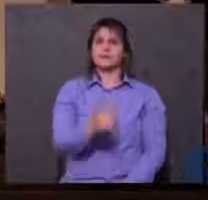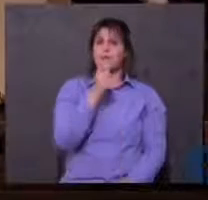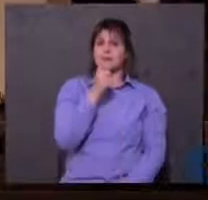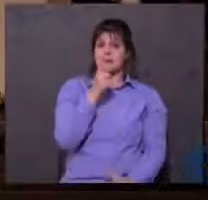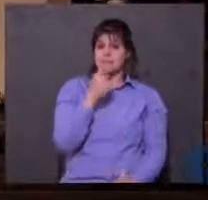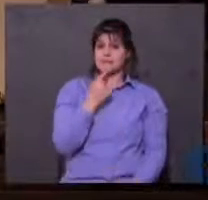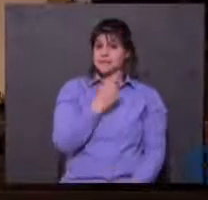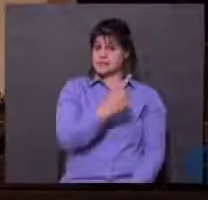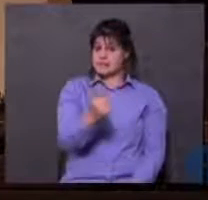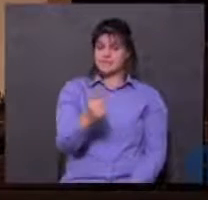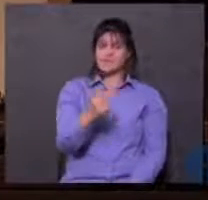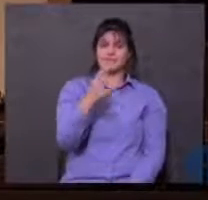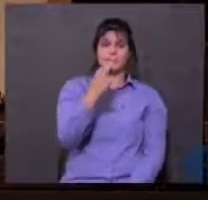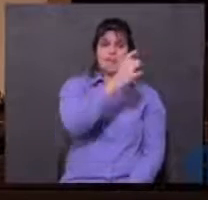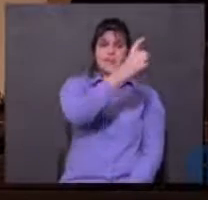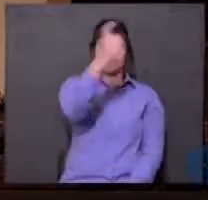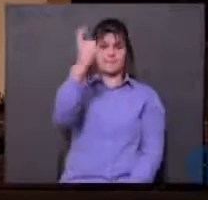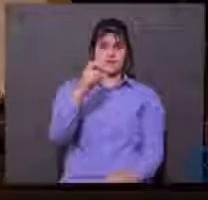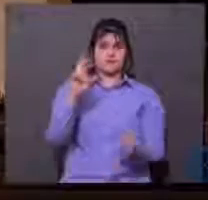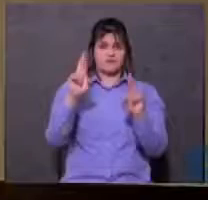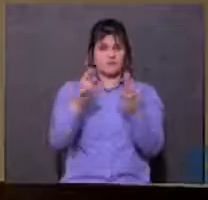Pax Vobis.